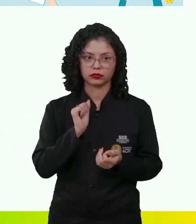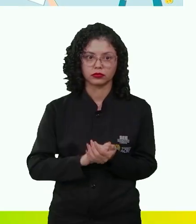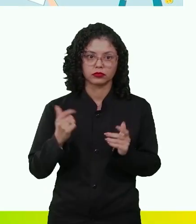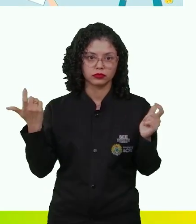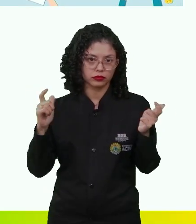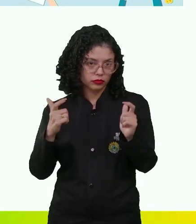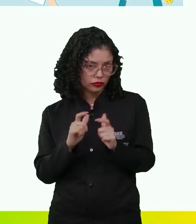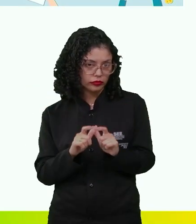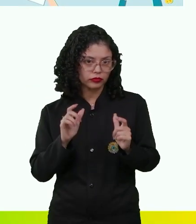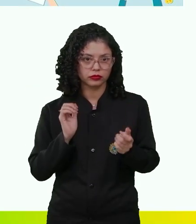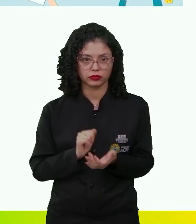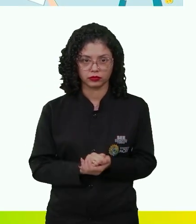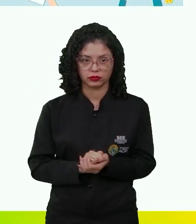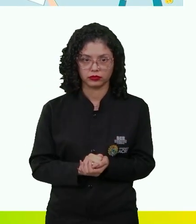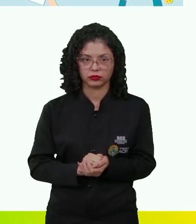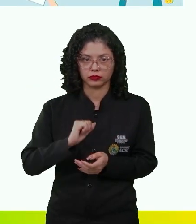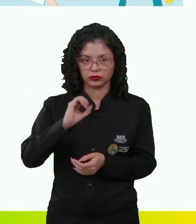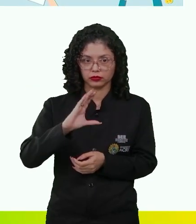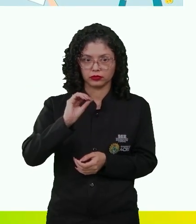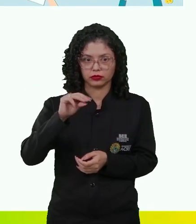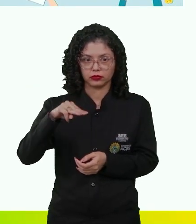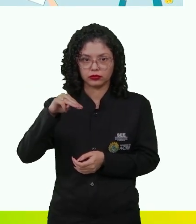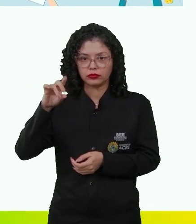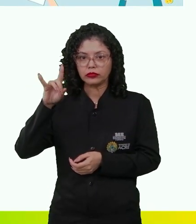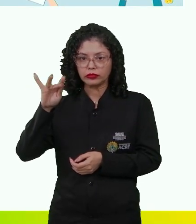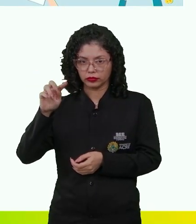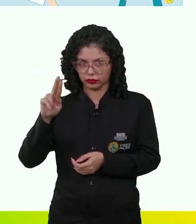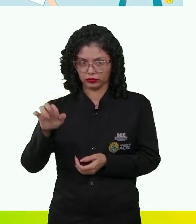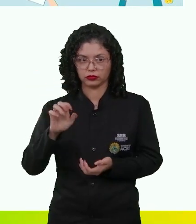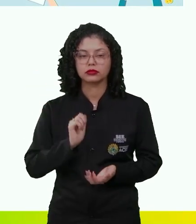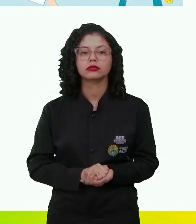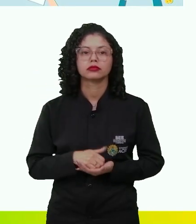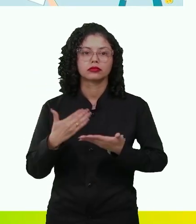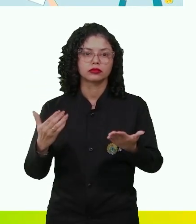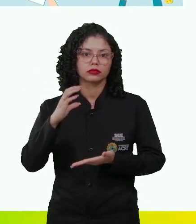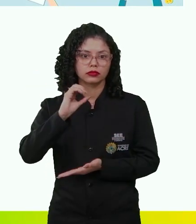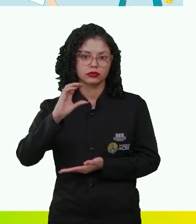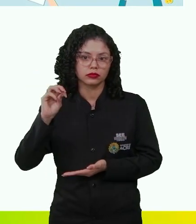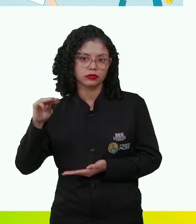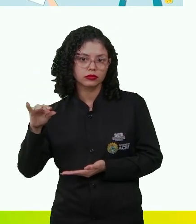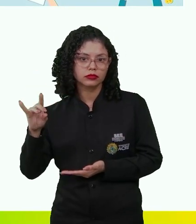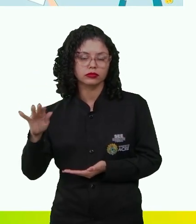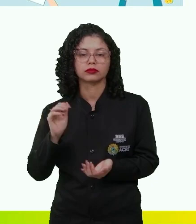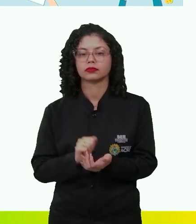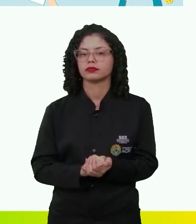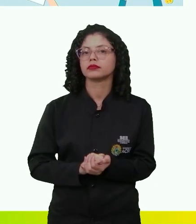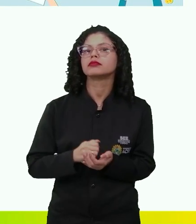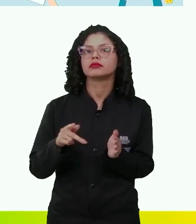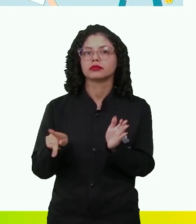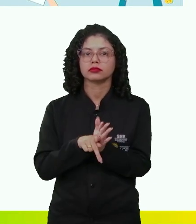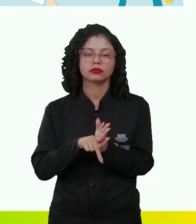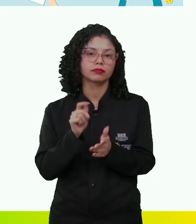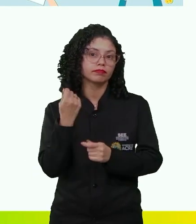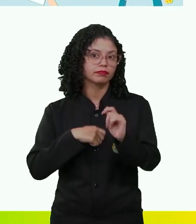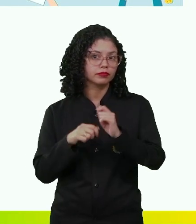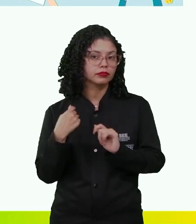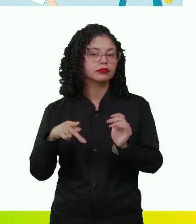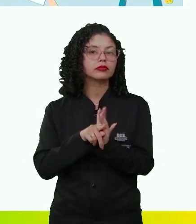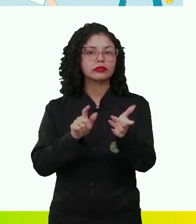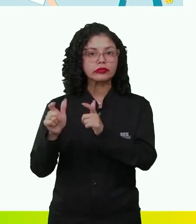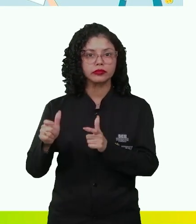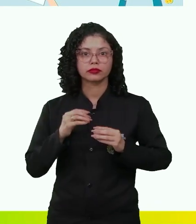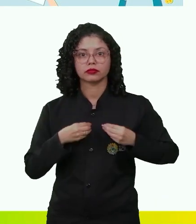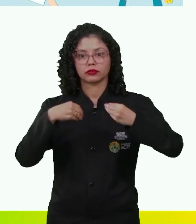desenvolvimento industrial para reduzir a dependência de commodities. O que é commodities, professor? É uma situação econômica onde